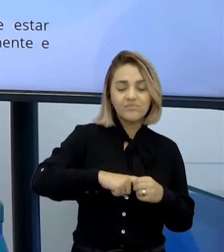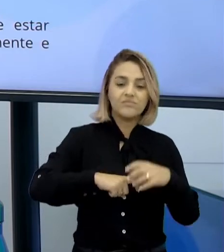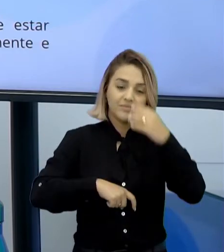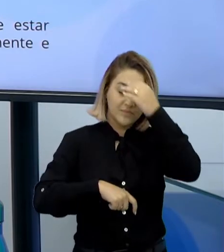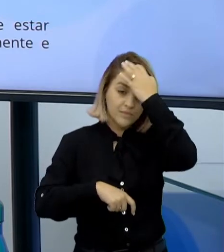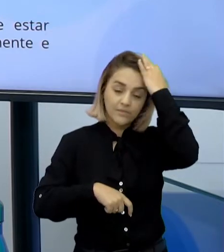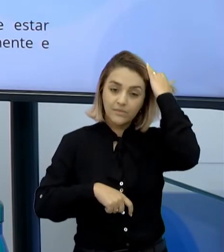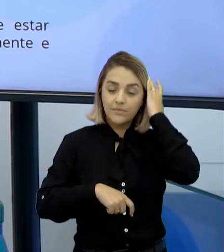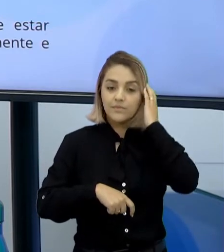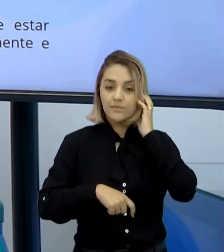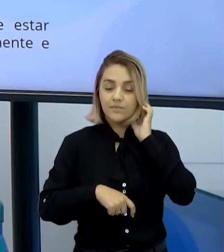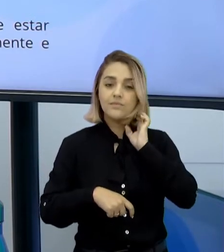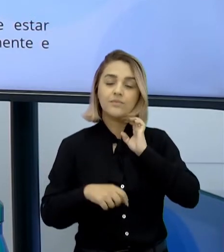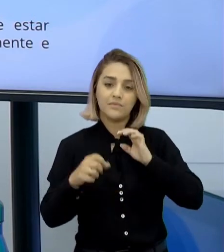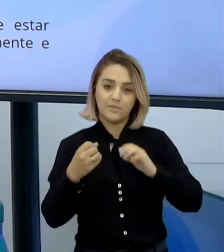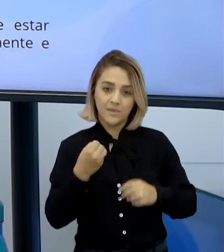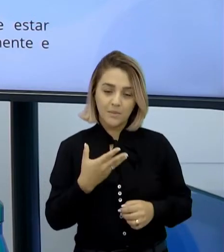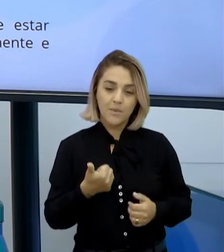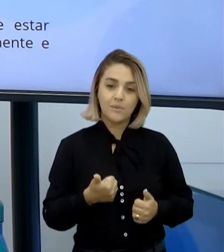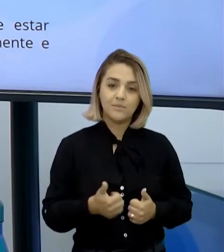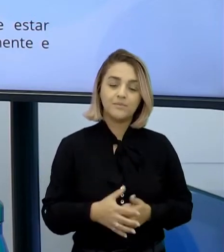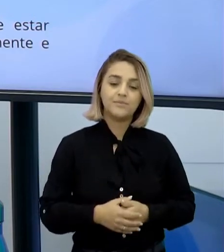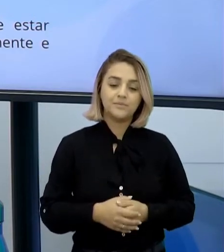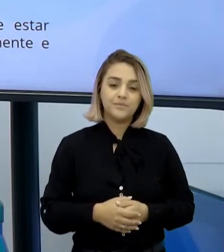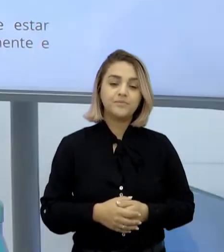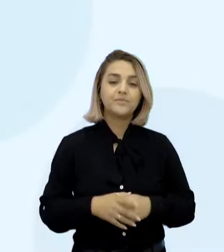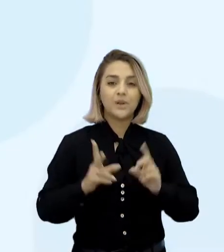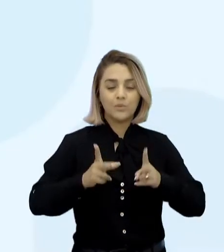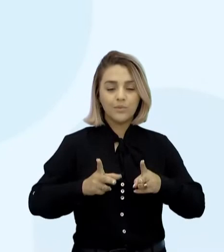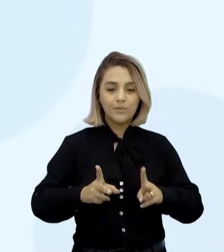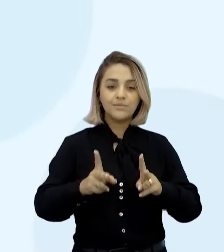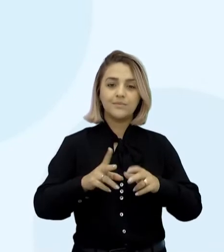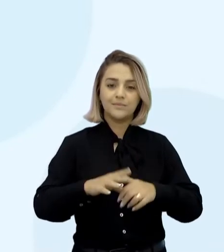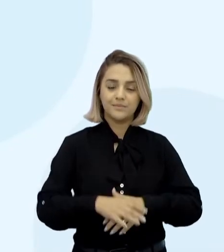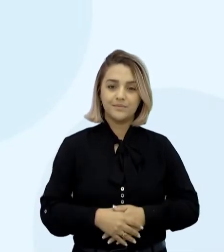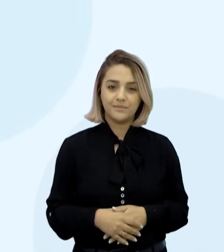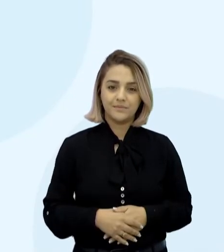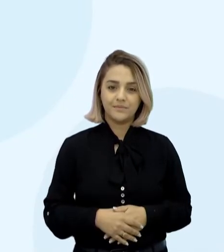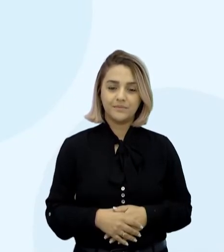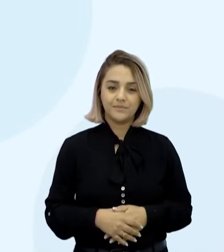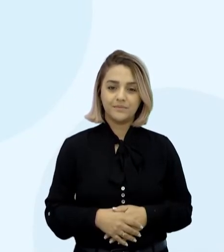seu objetivo, tá bom? Então, continuando aí na tela.